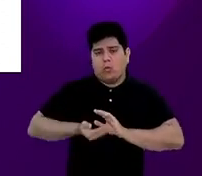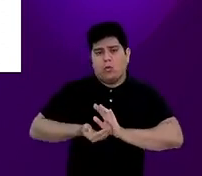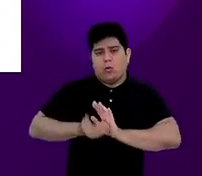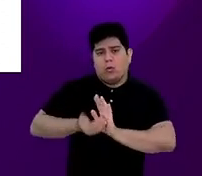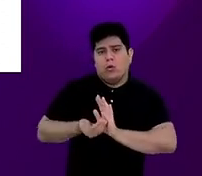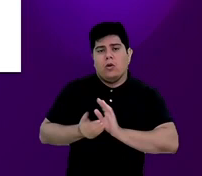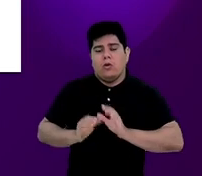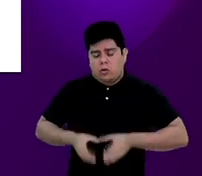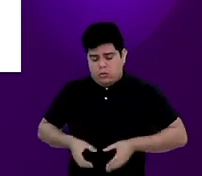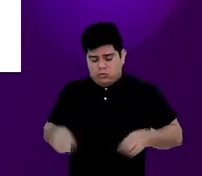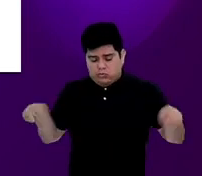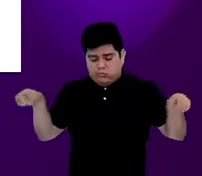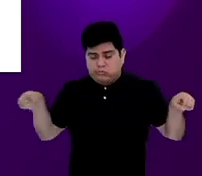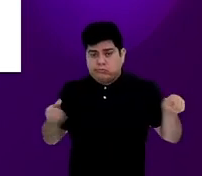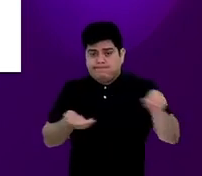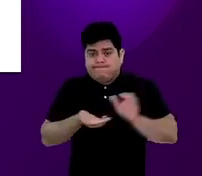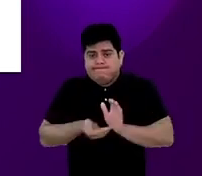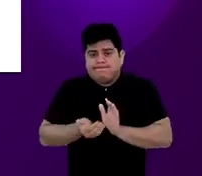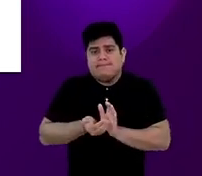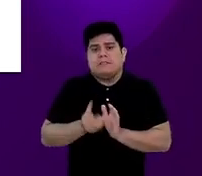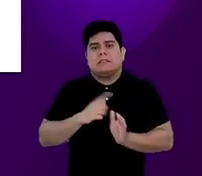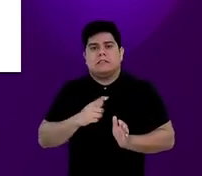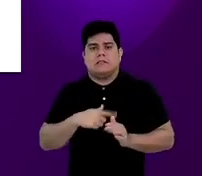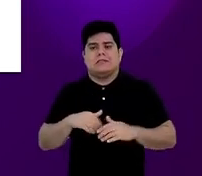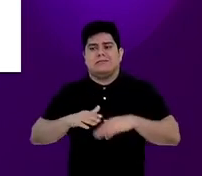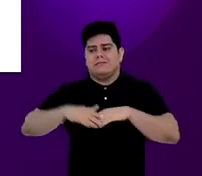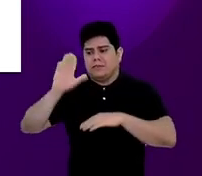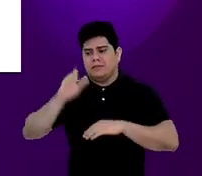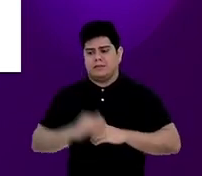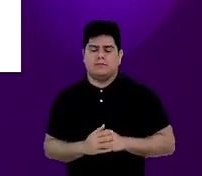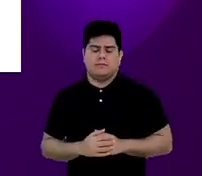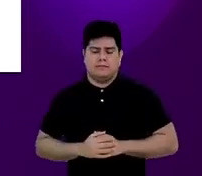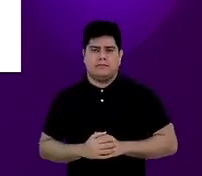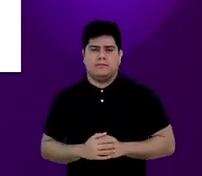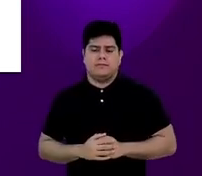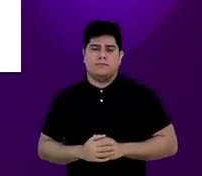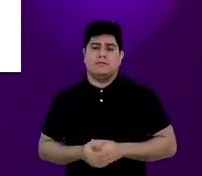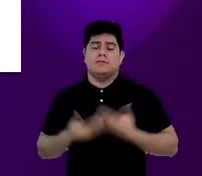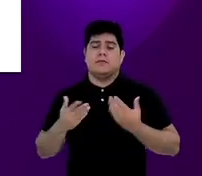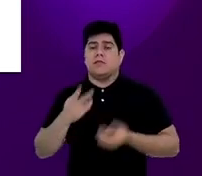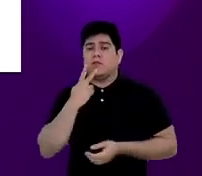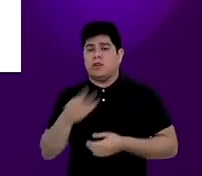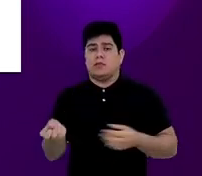tem uma prevalência ainda muito alta. Quando a gente fala em